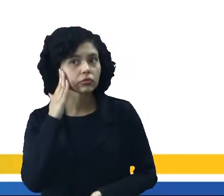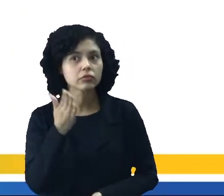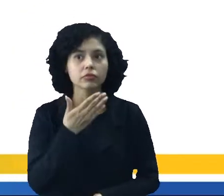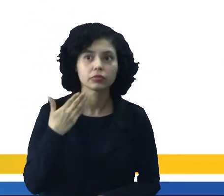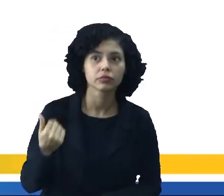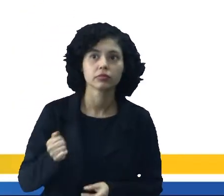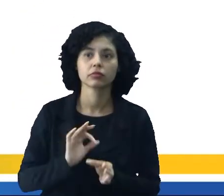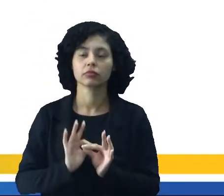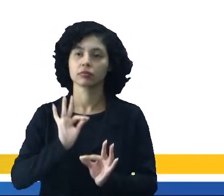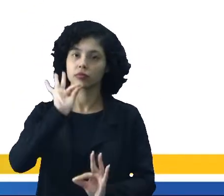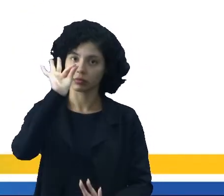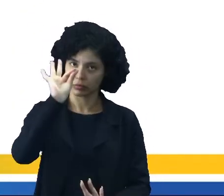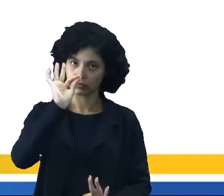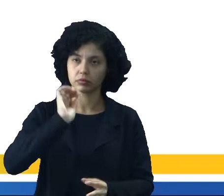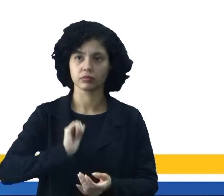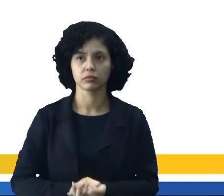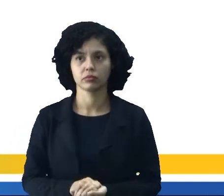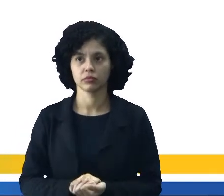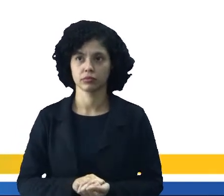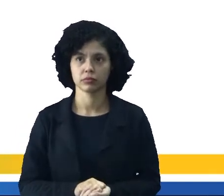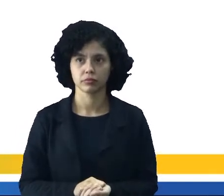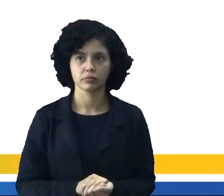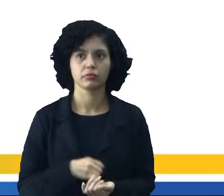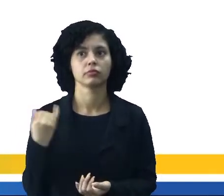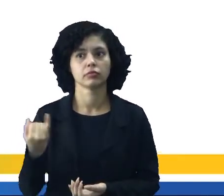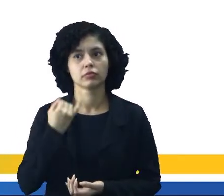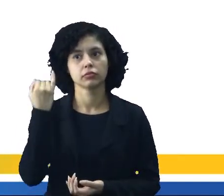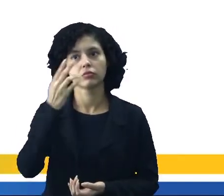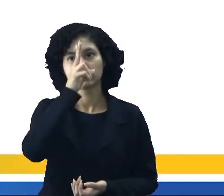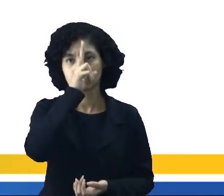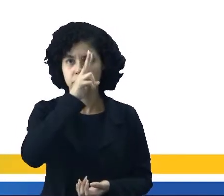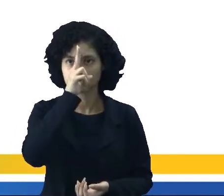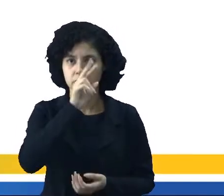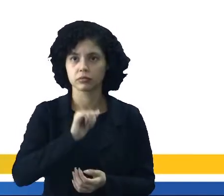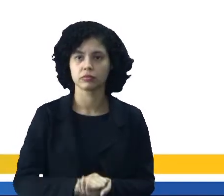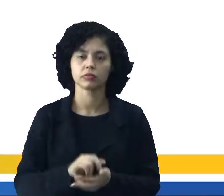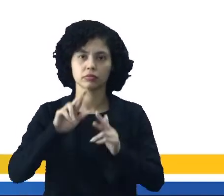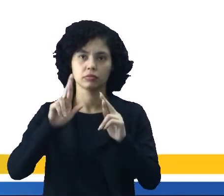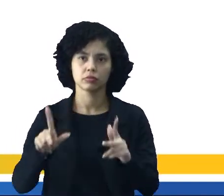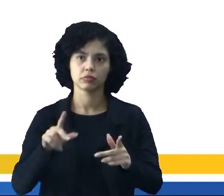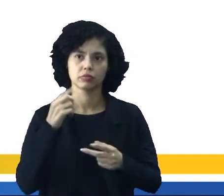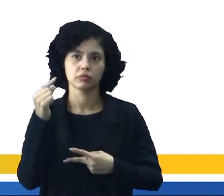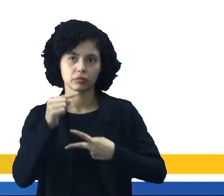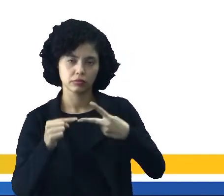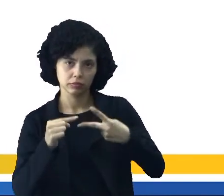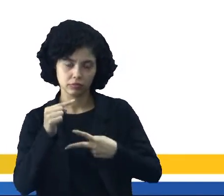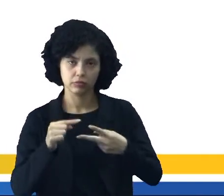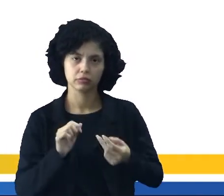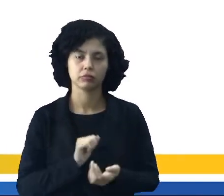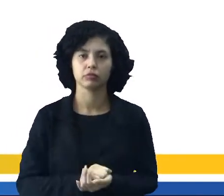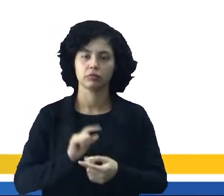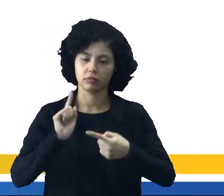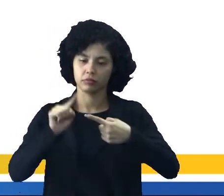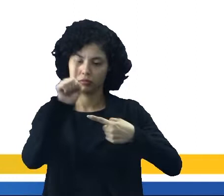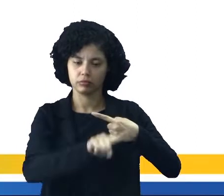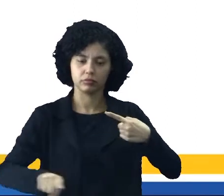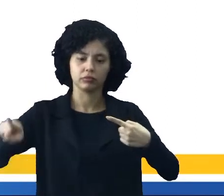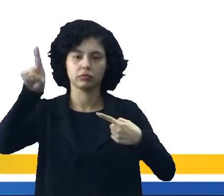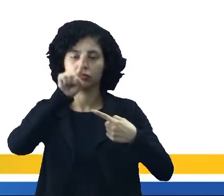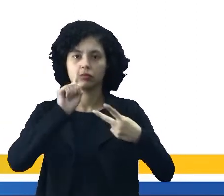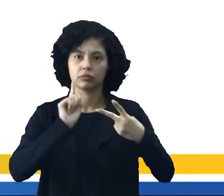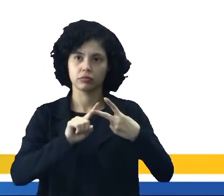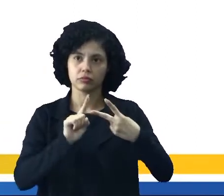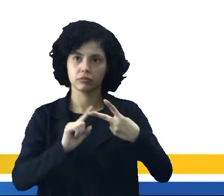para compreender o que é comprimento da circunferência é importante lembrar a diferença entre círculo e